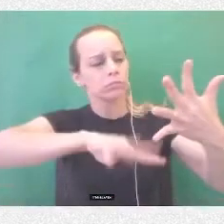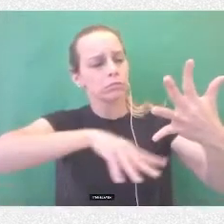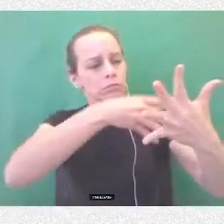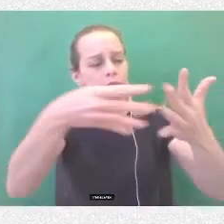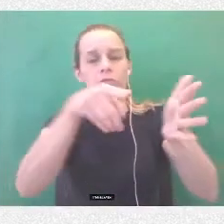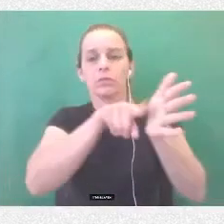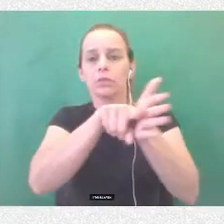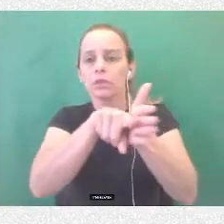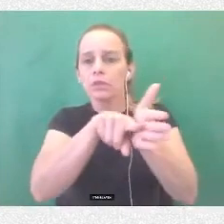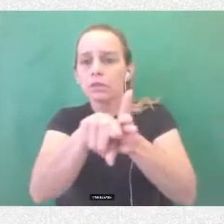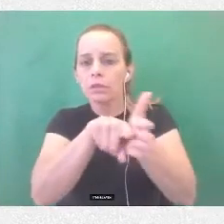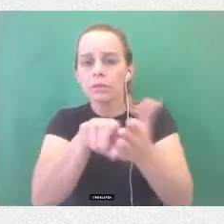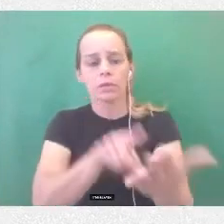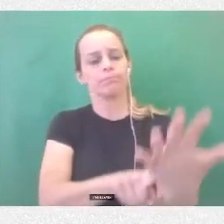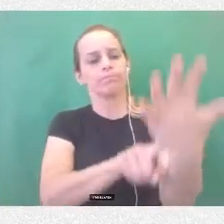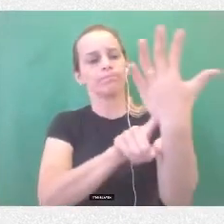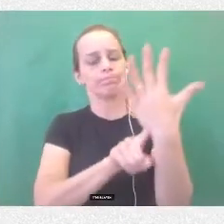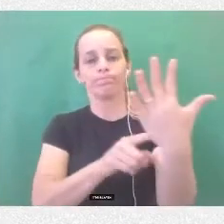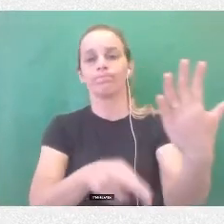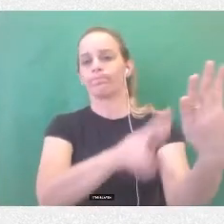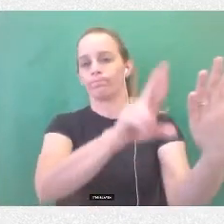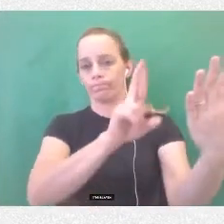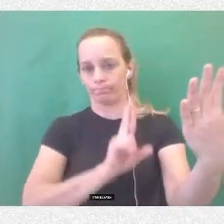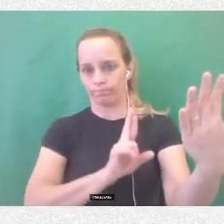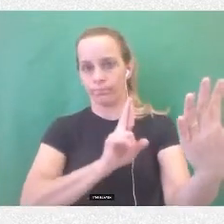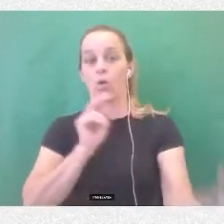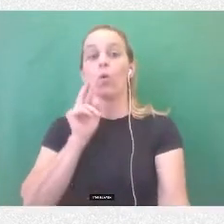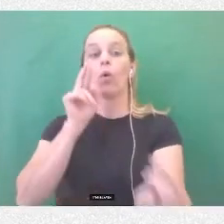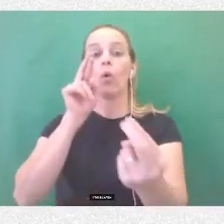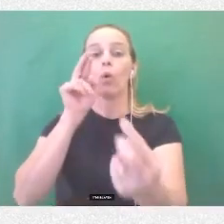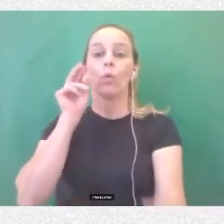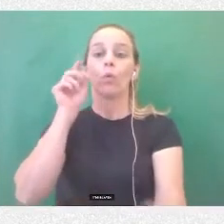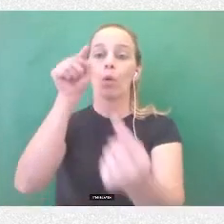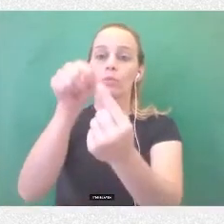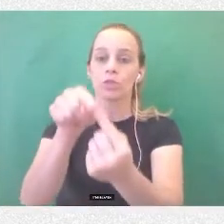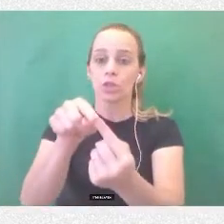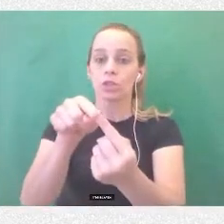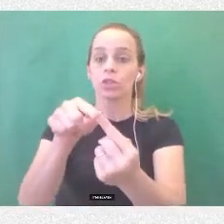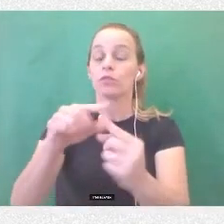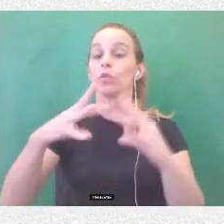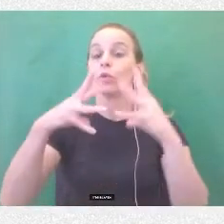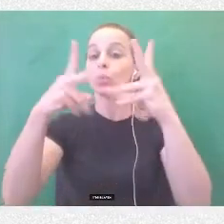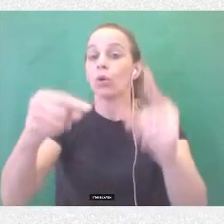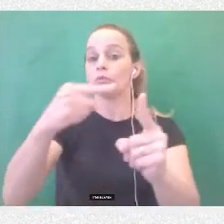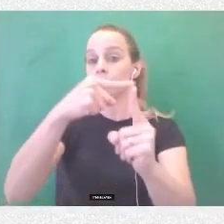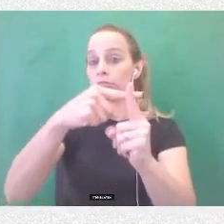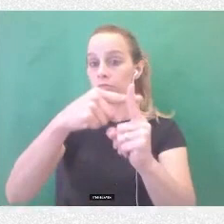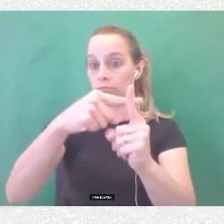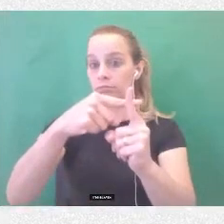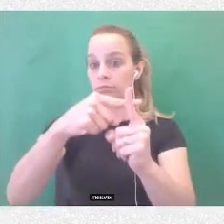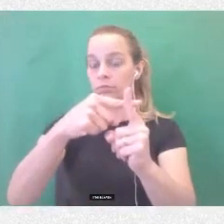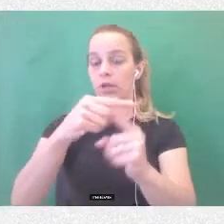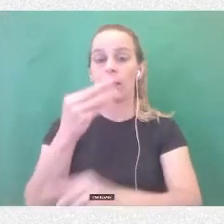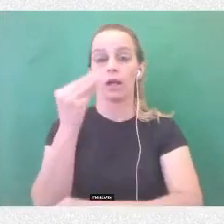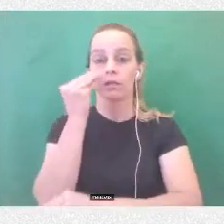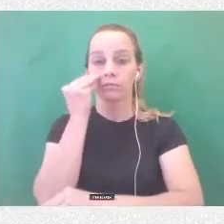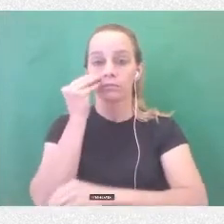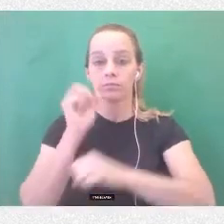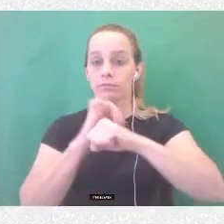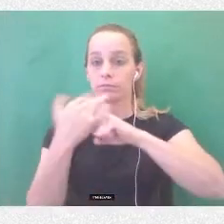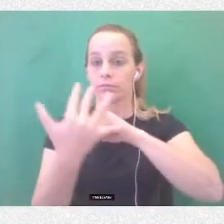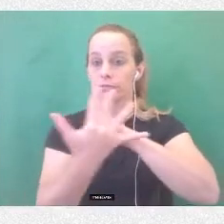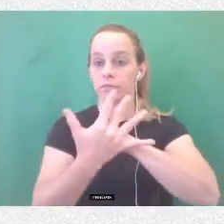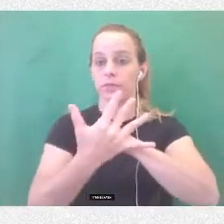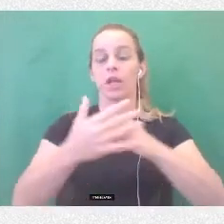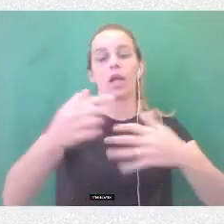para trazer algumas respostas. Então, objetivamente, todas as amostras positivas para a COVID serão submetidas à análise genômica das variantes